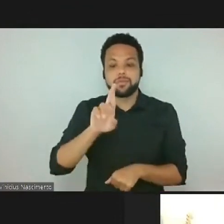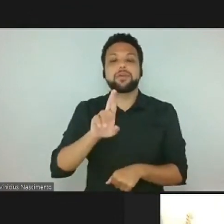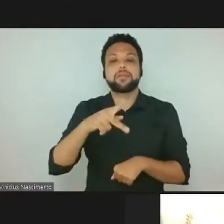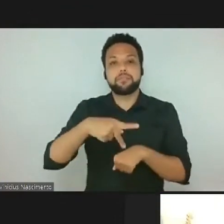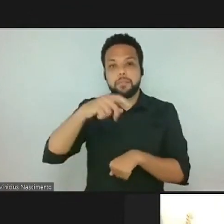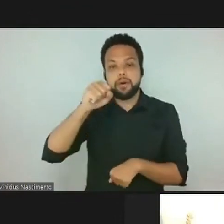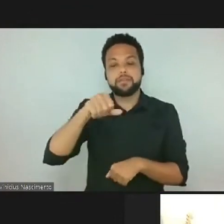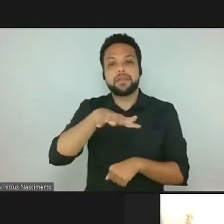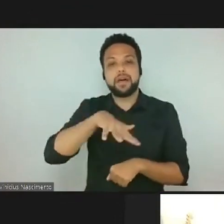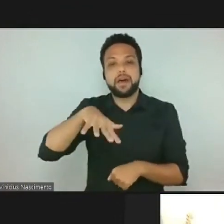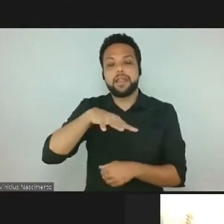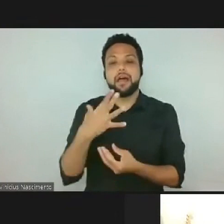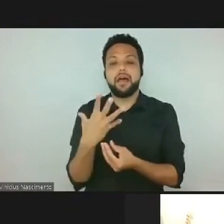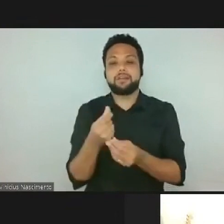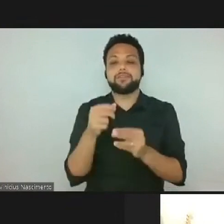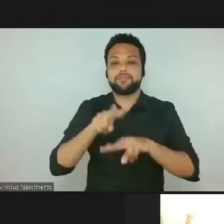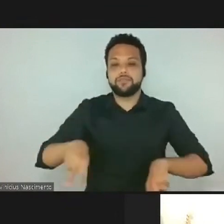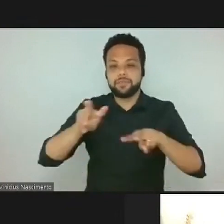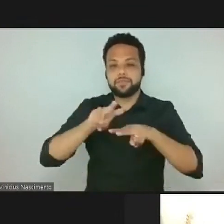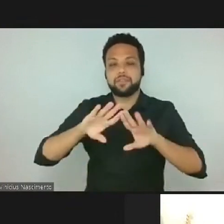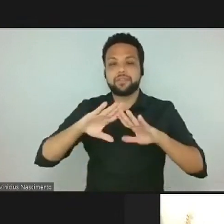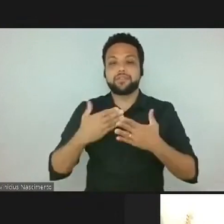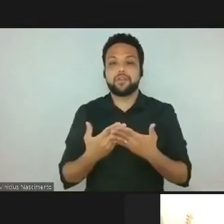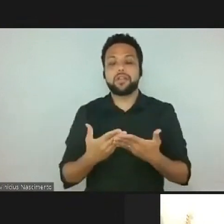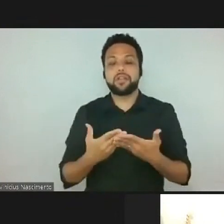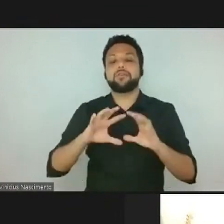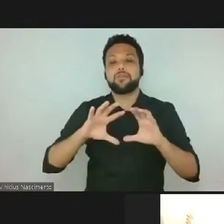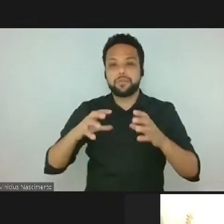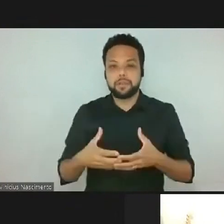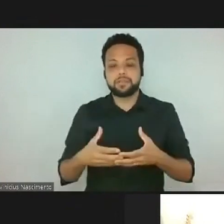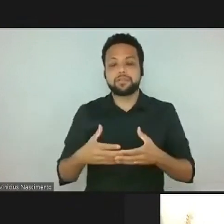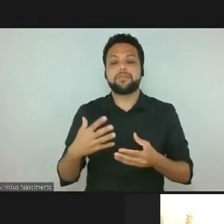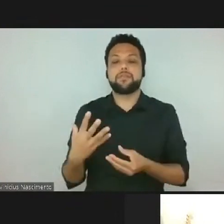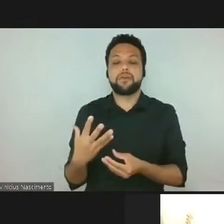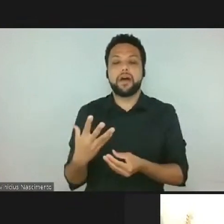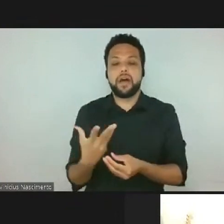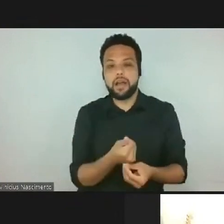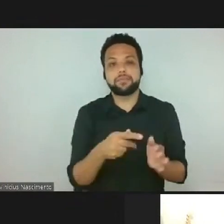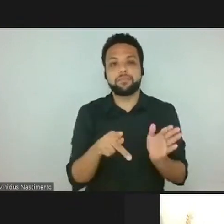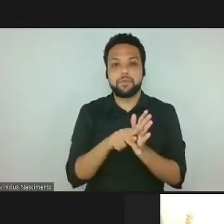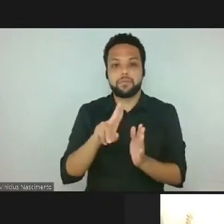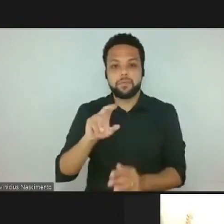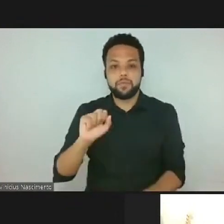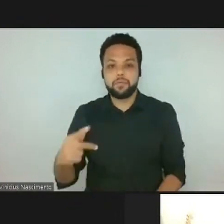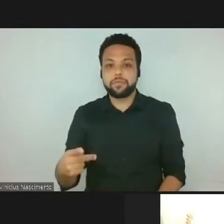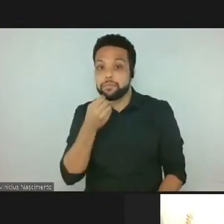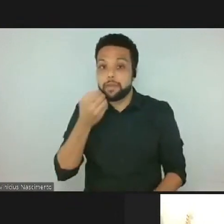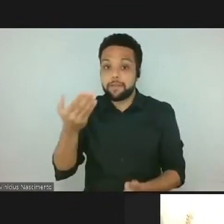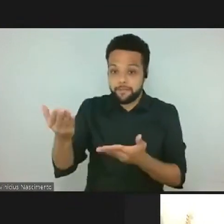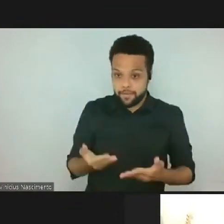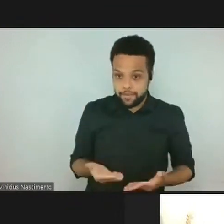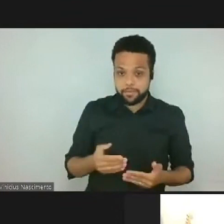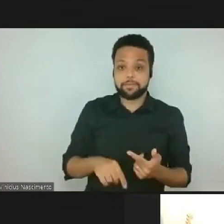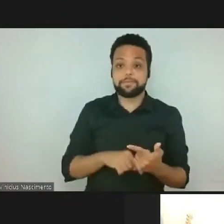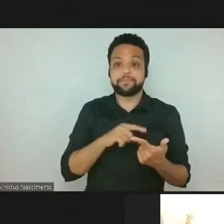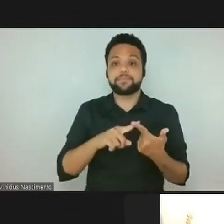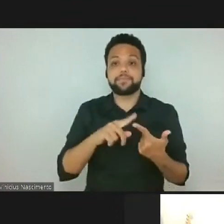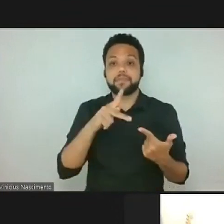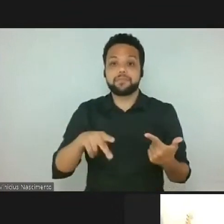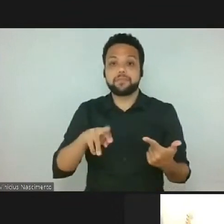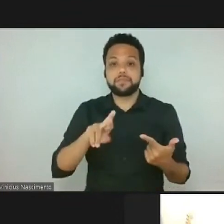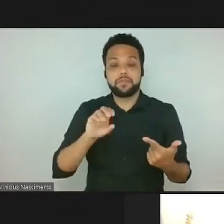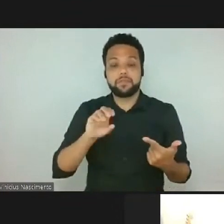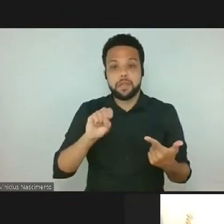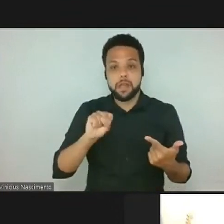Artes Visuais da Escola de Comunicações e Artes da USP. Bem-vindo, Leandro. A professora Rosia Velberg,